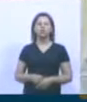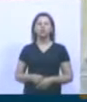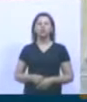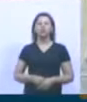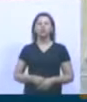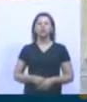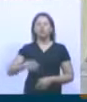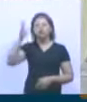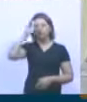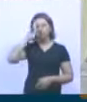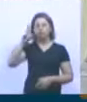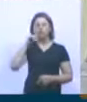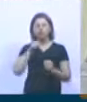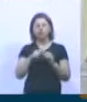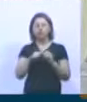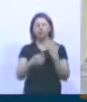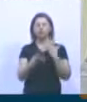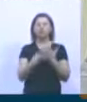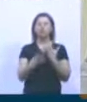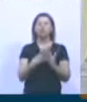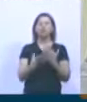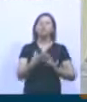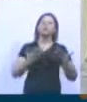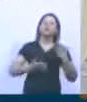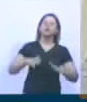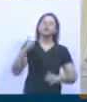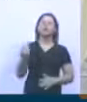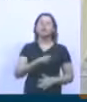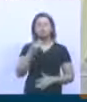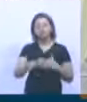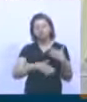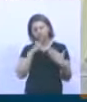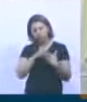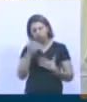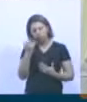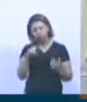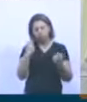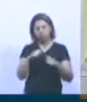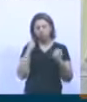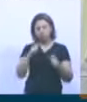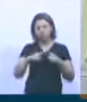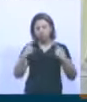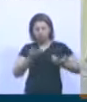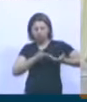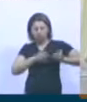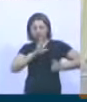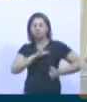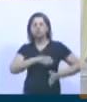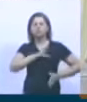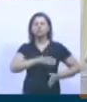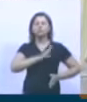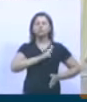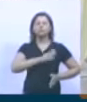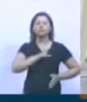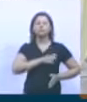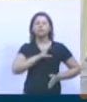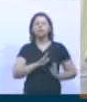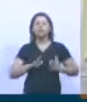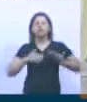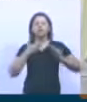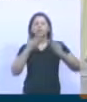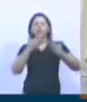Senhor, fazer esta confissão, talvez da minha vida inteira, se for preciso, mas eu vou abrir o meu coração. Eu